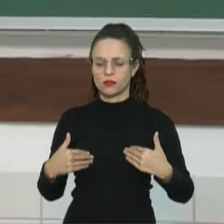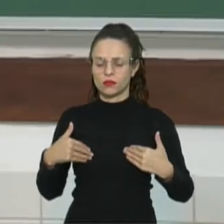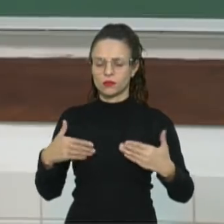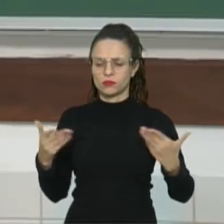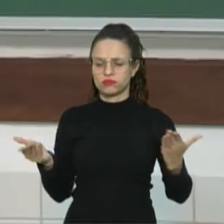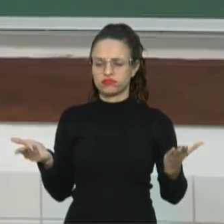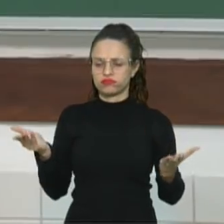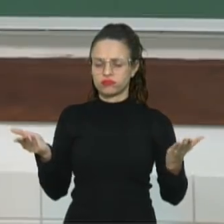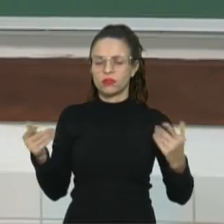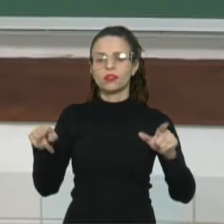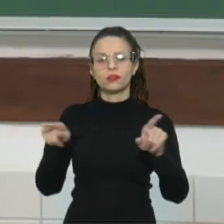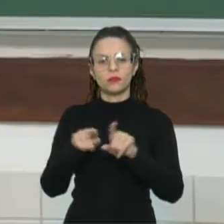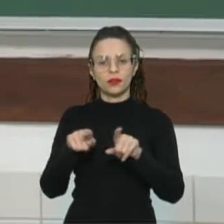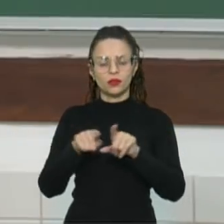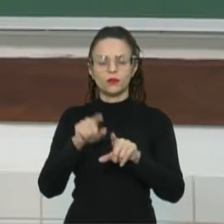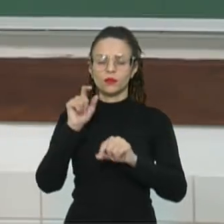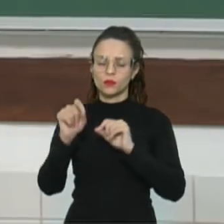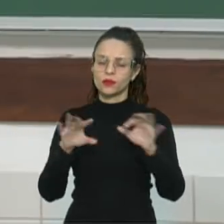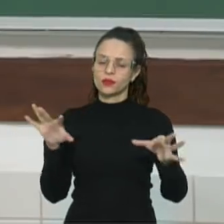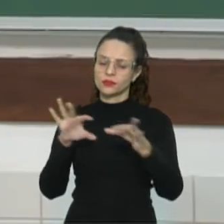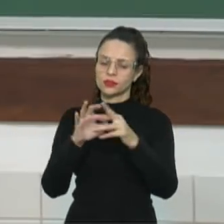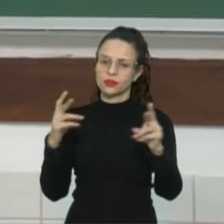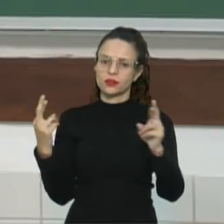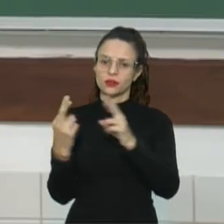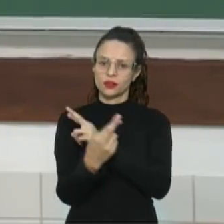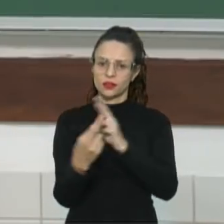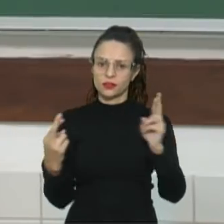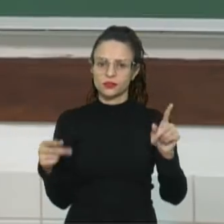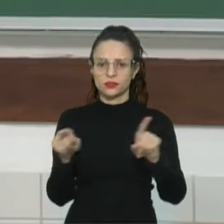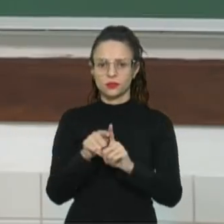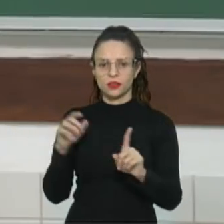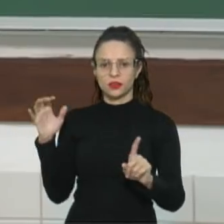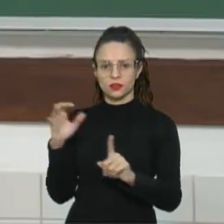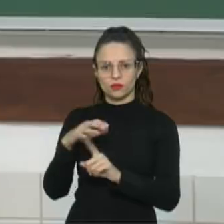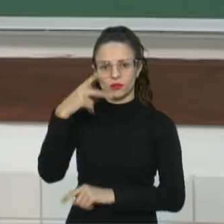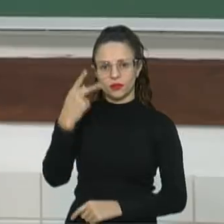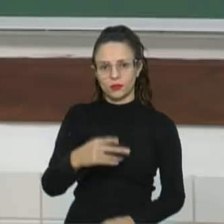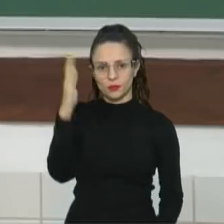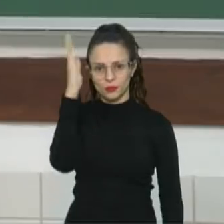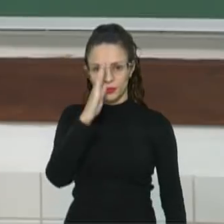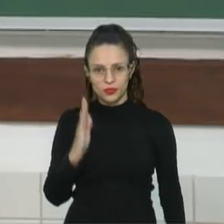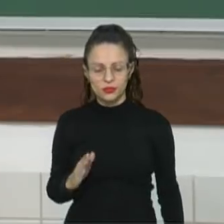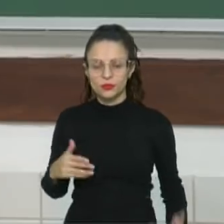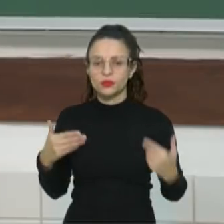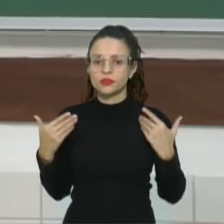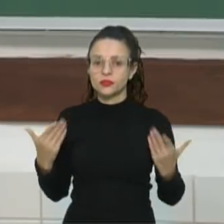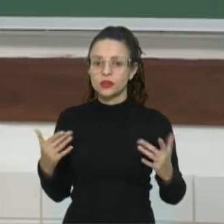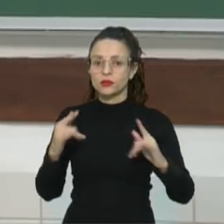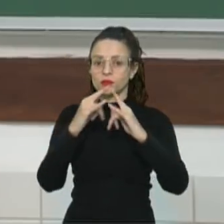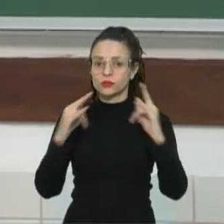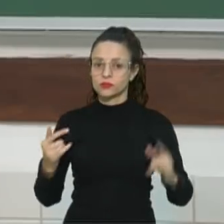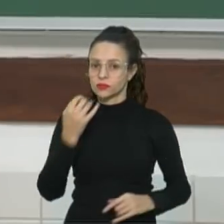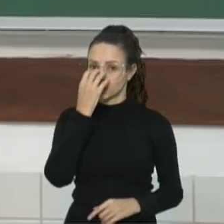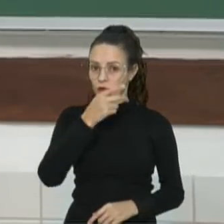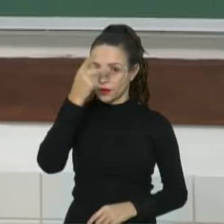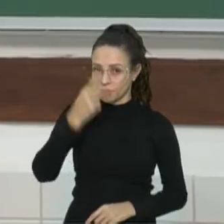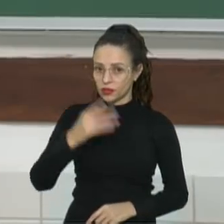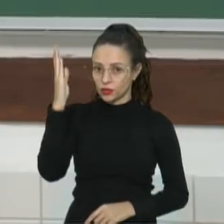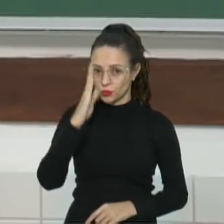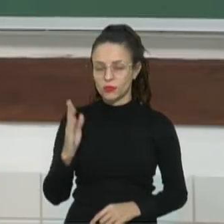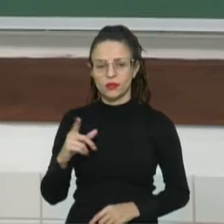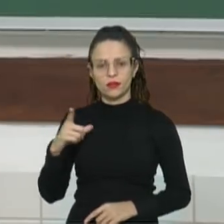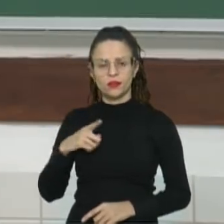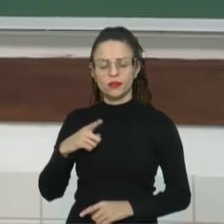né, então trouxe essa relação também como influência para o nosso país. Então, o circo no Brasil também tem influência da